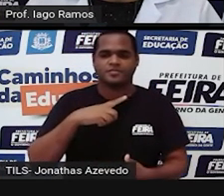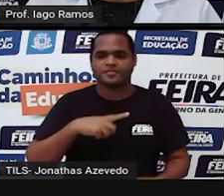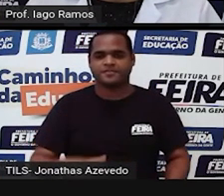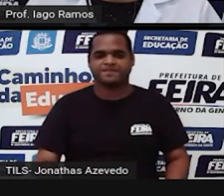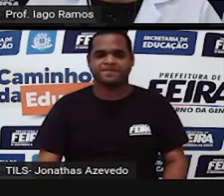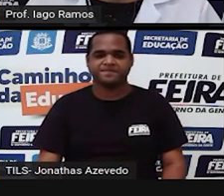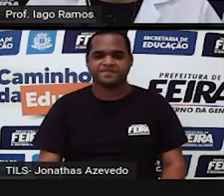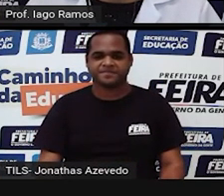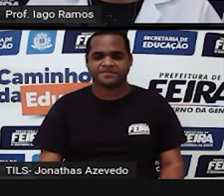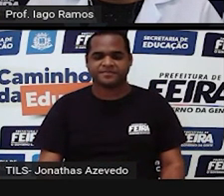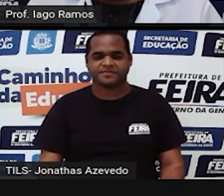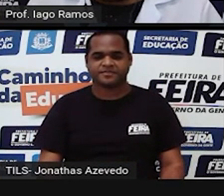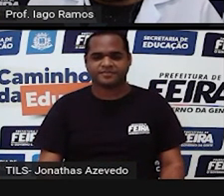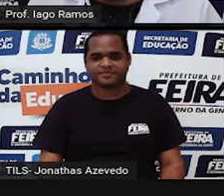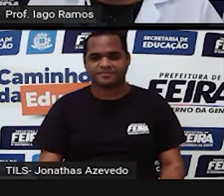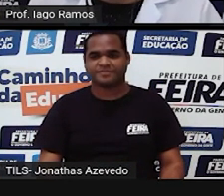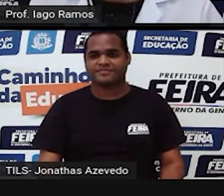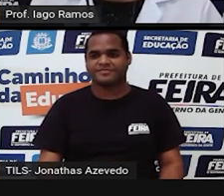Olha só.